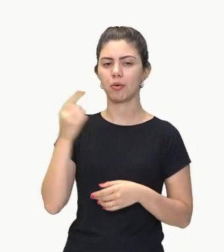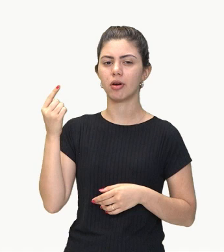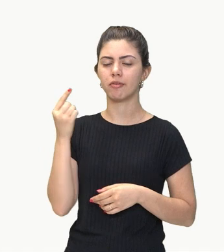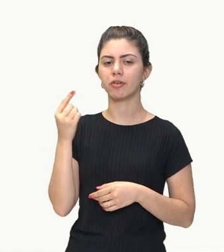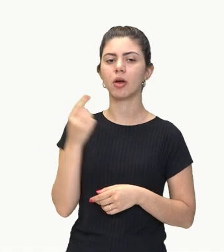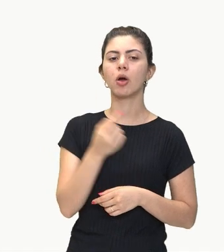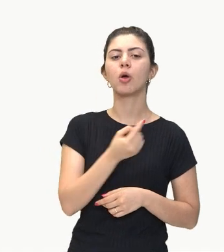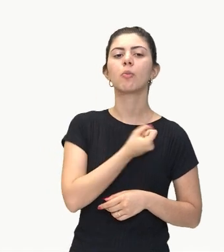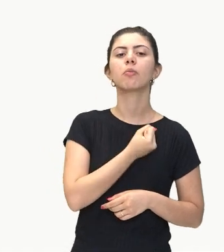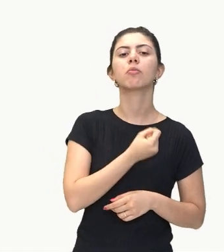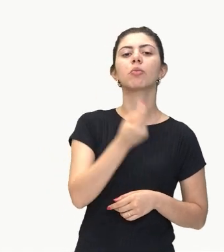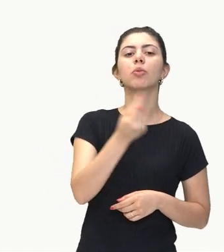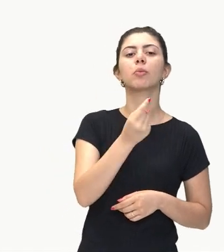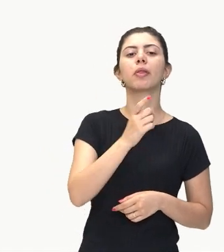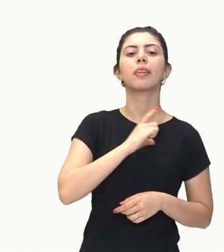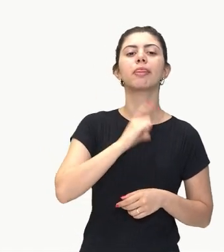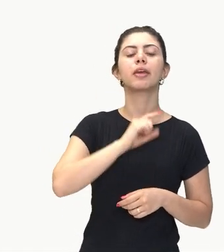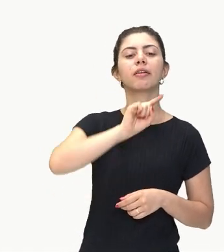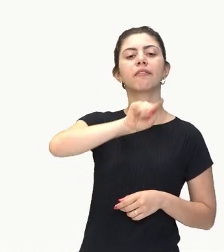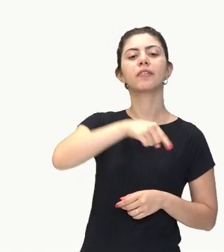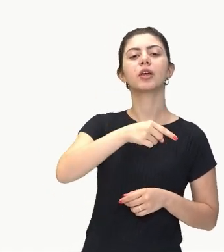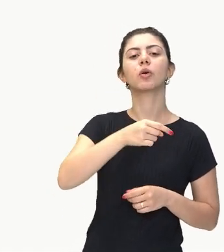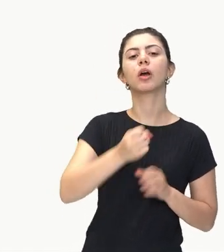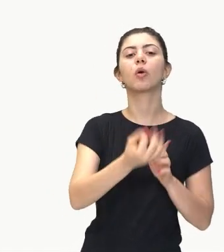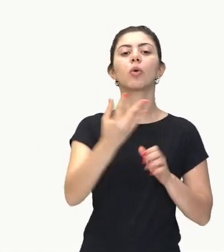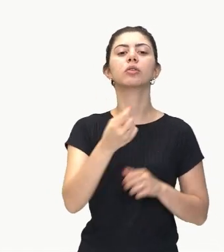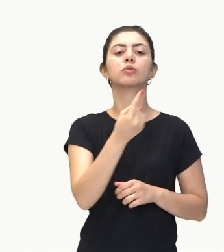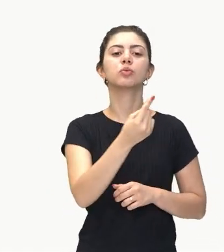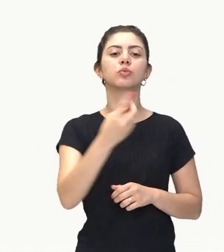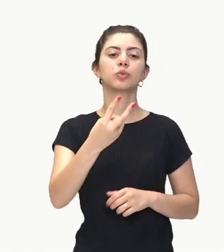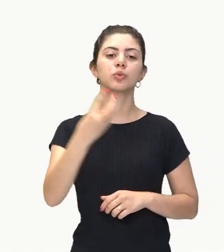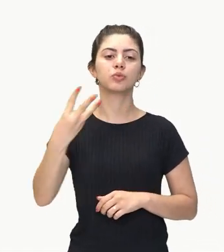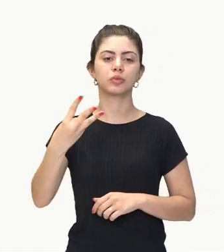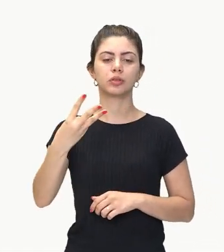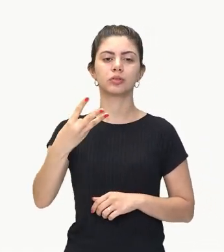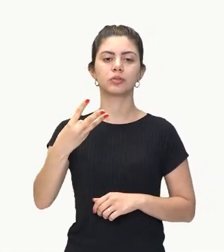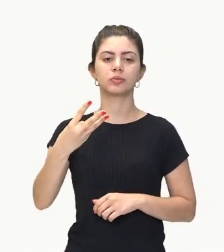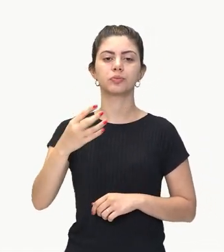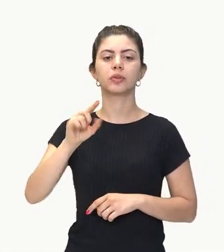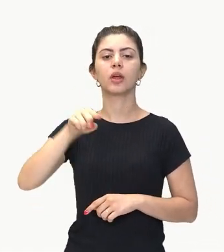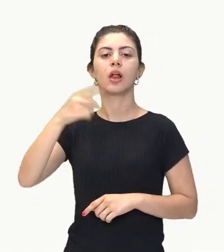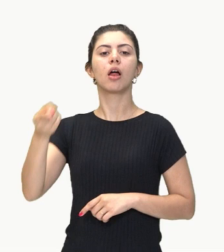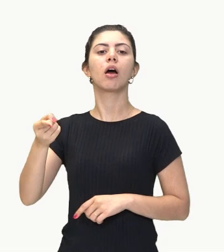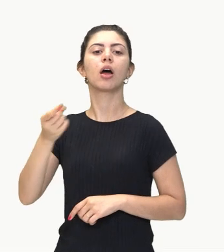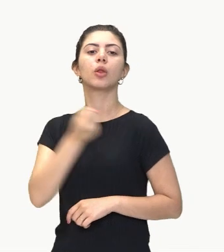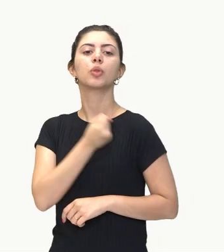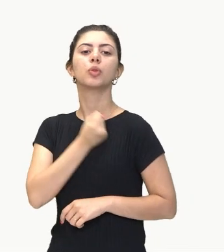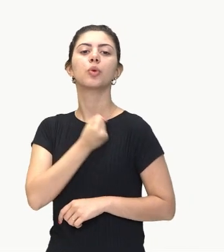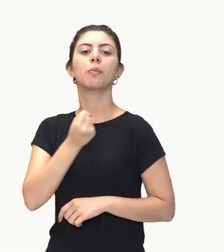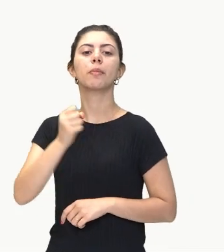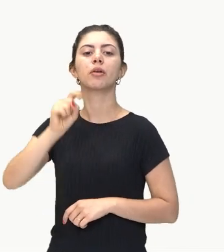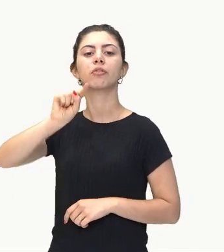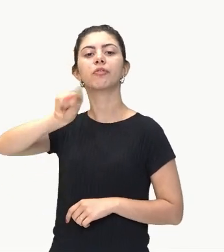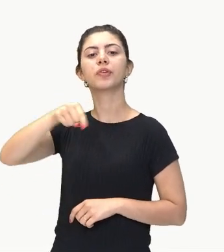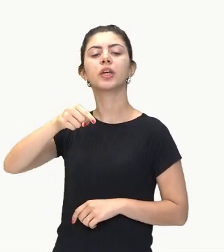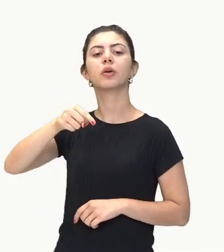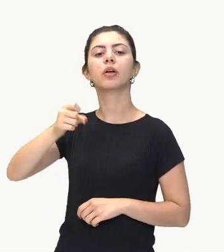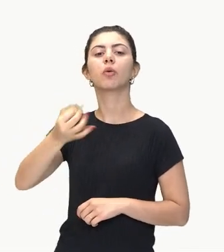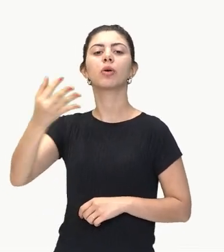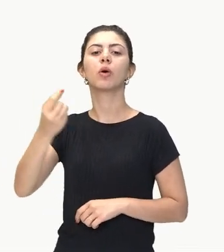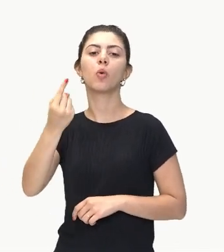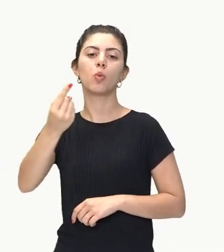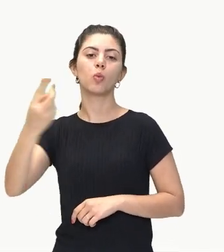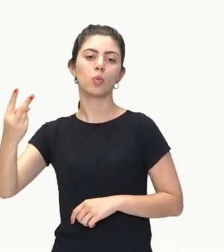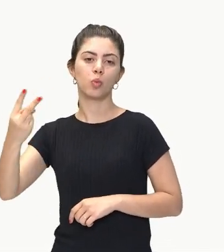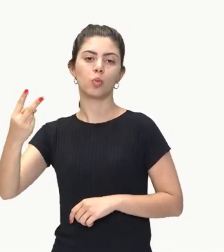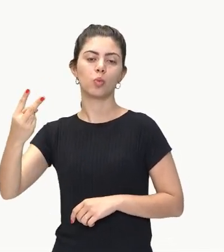número tem 3 casas decimais depois da vírgula. Nosso segundo número tem 2 casas decimais depois